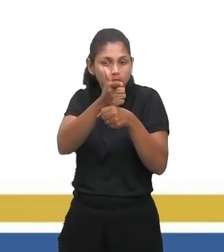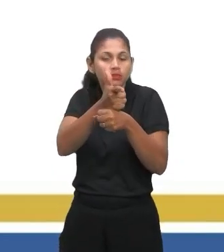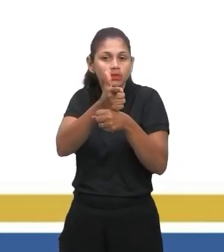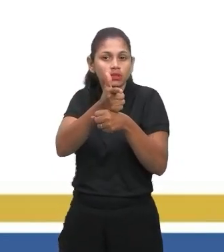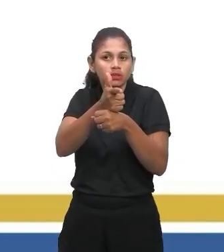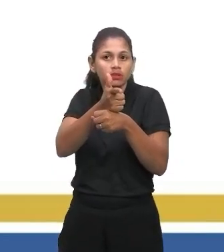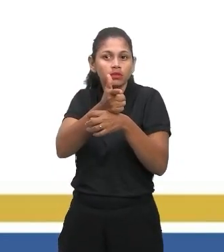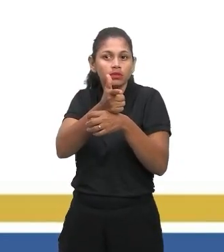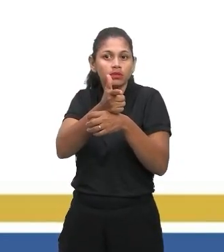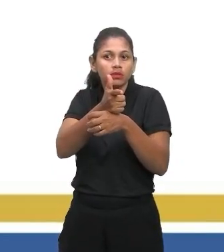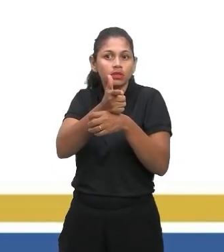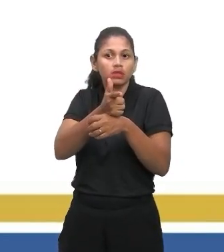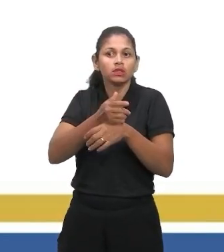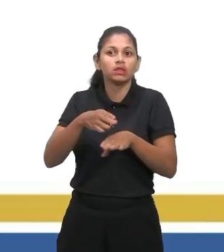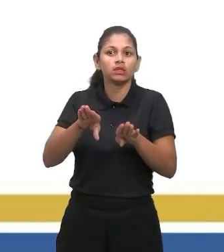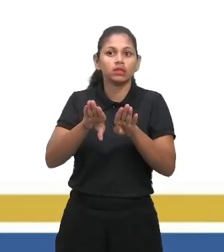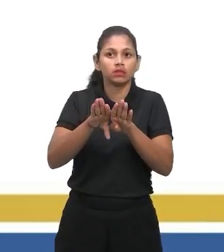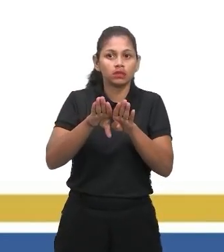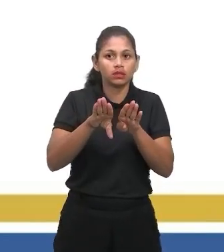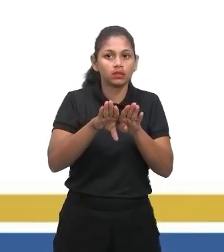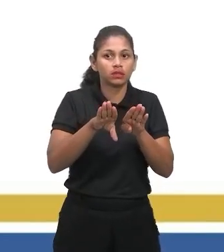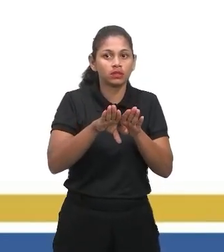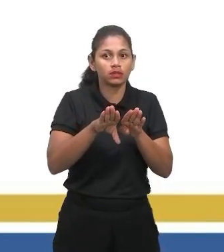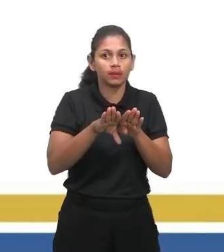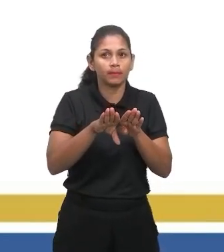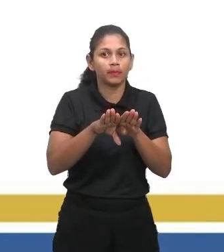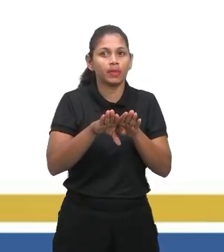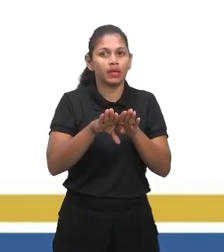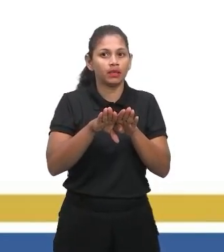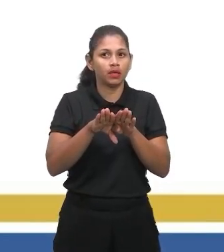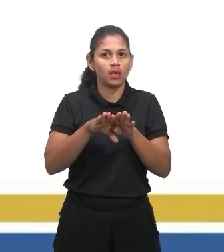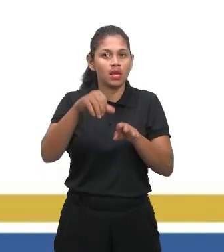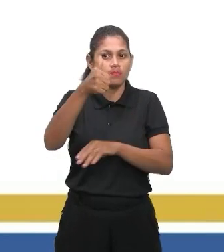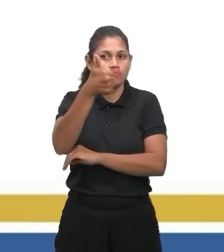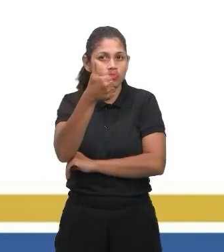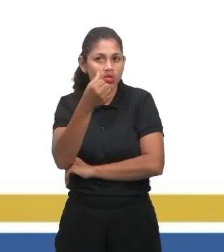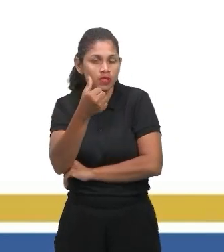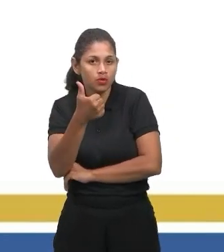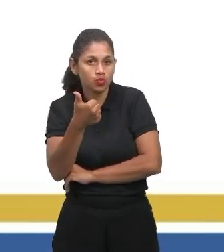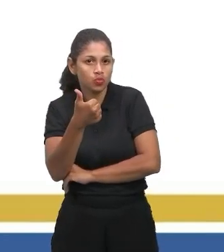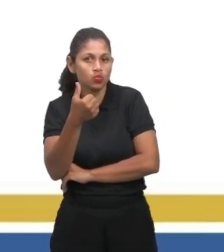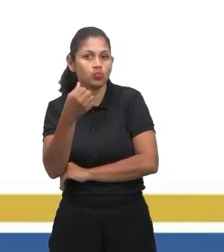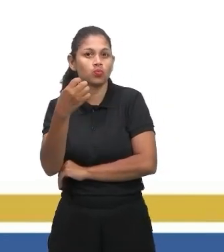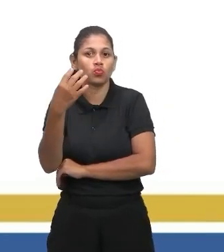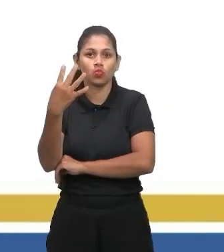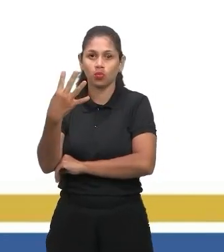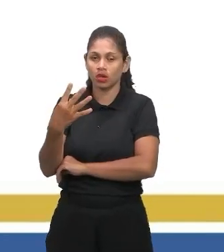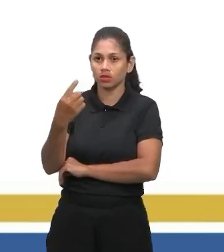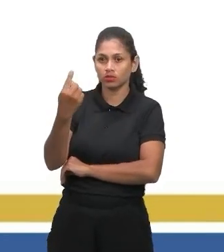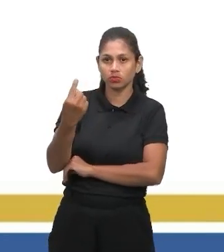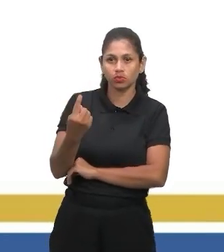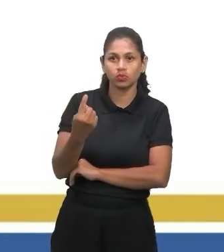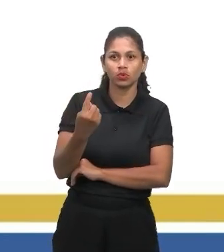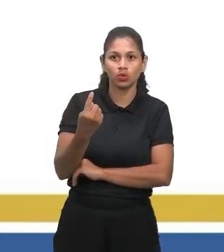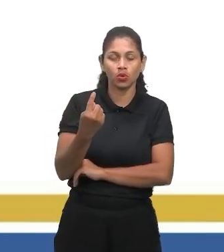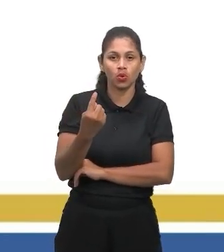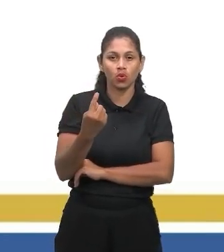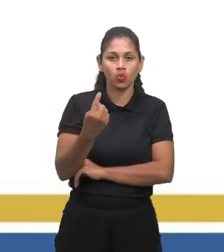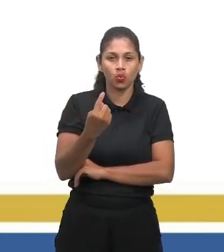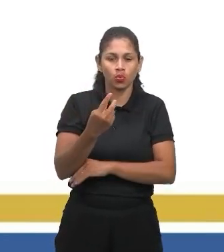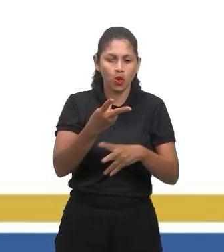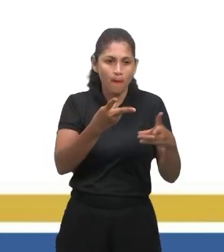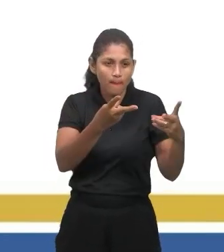se pronuncia esse nome aqui, não é aquilo que vocês estão pensando, não. Então aqui, ó, sua função é transmiti-las